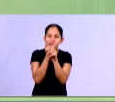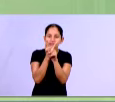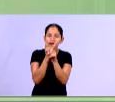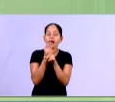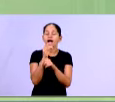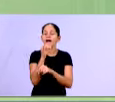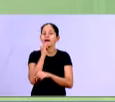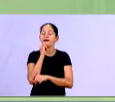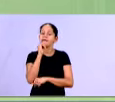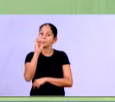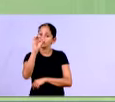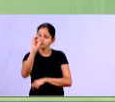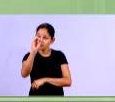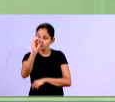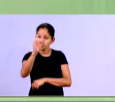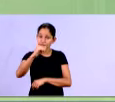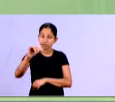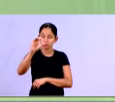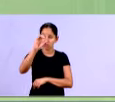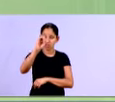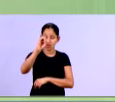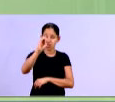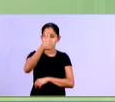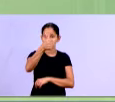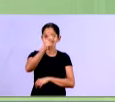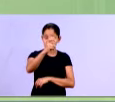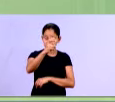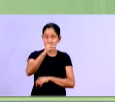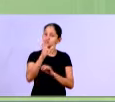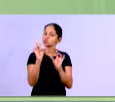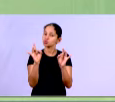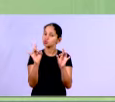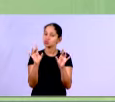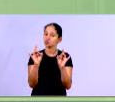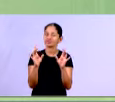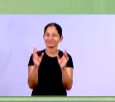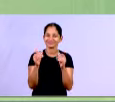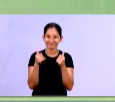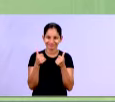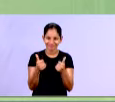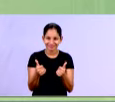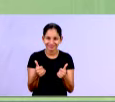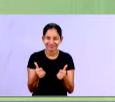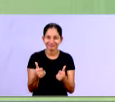0,015. Ah, 0,15. Eu não coloquei um zero a mais. Opa.